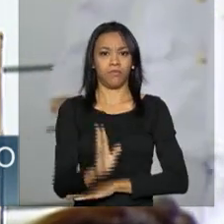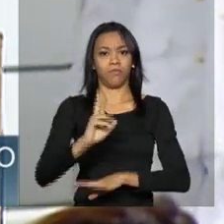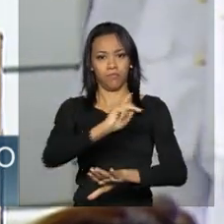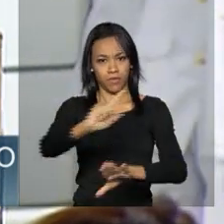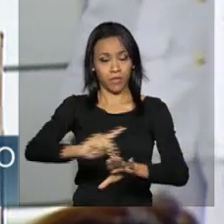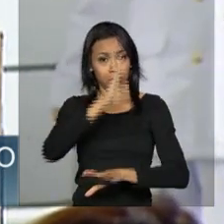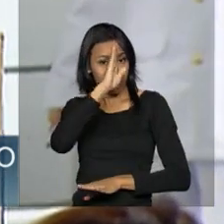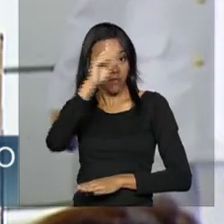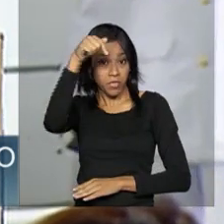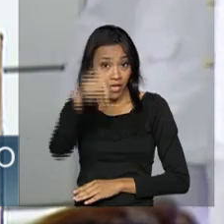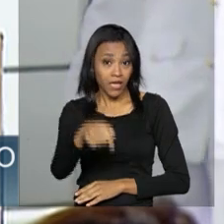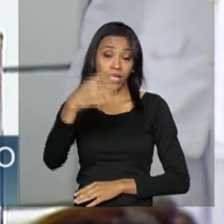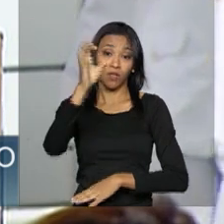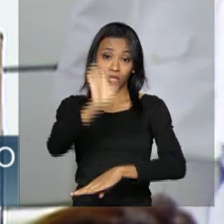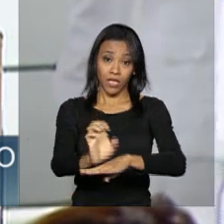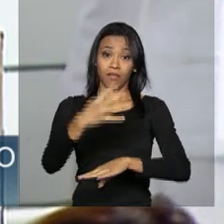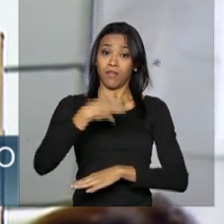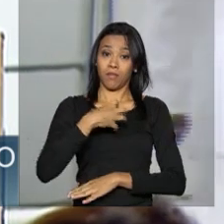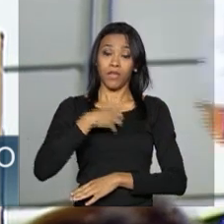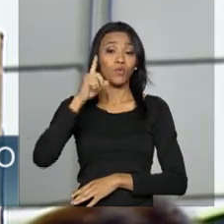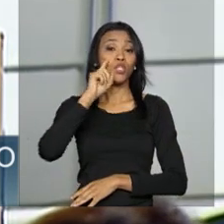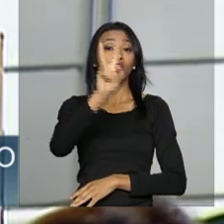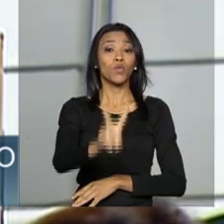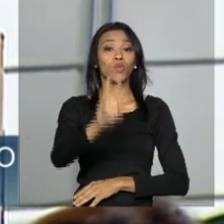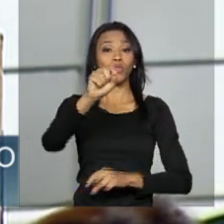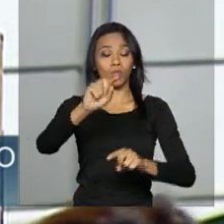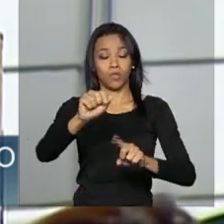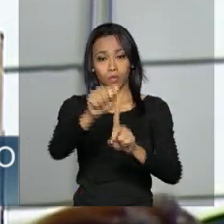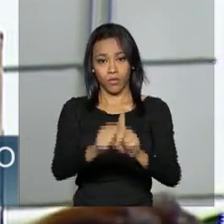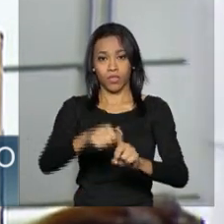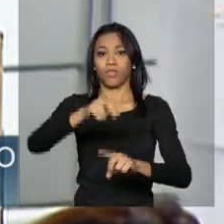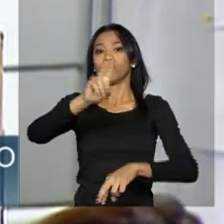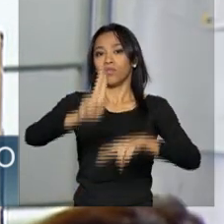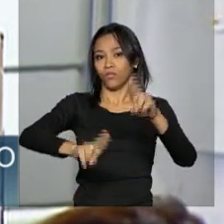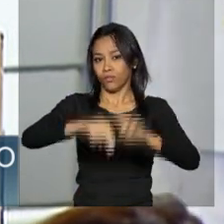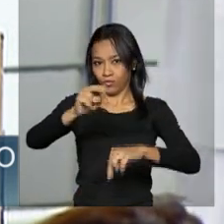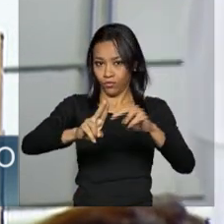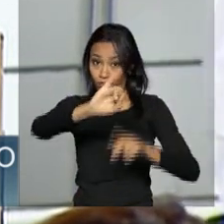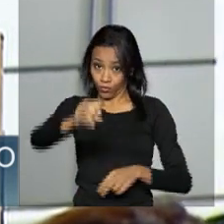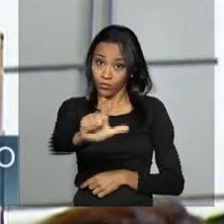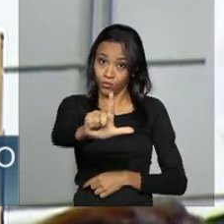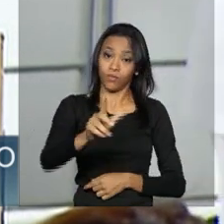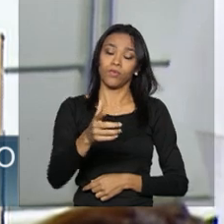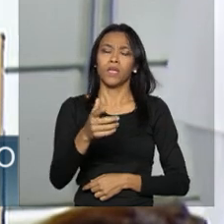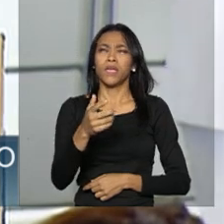principalmente aqui na Bahia, com 2 de julho. Um ano após a independência em